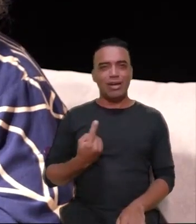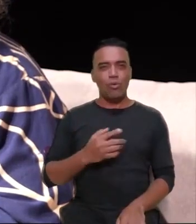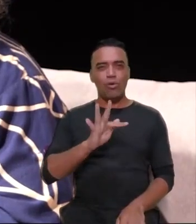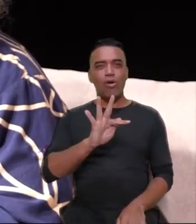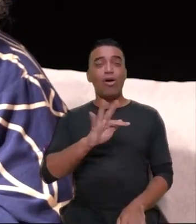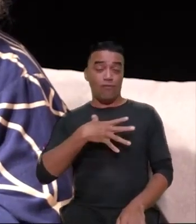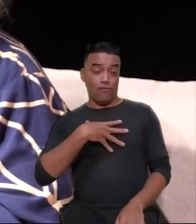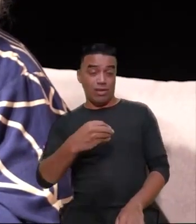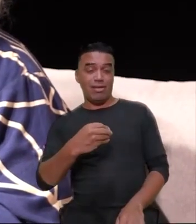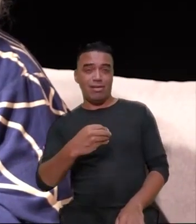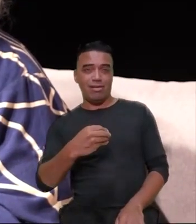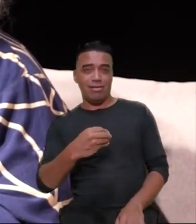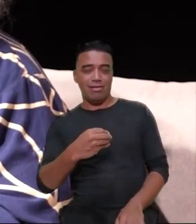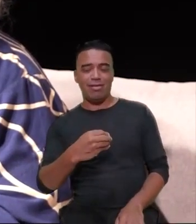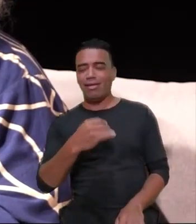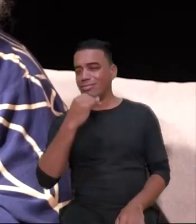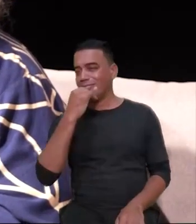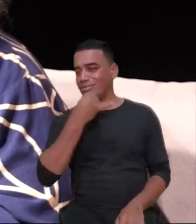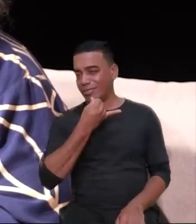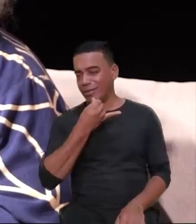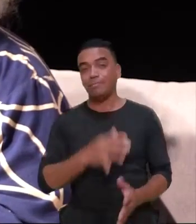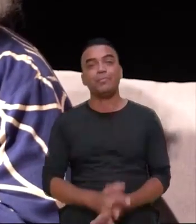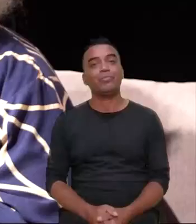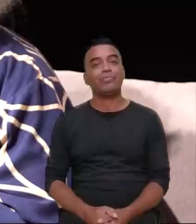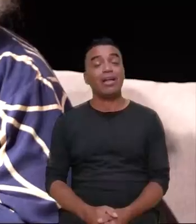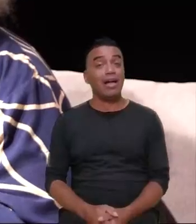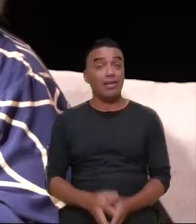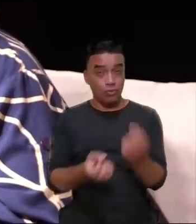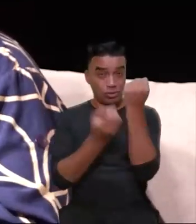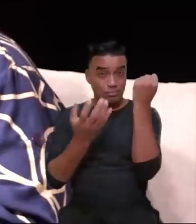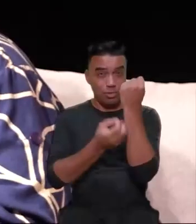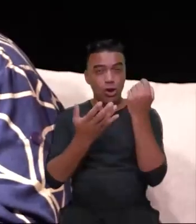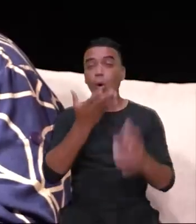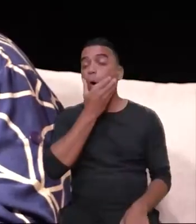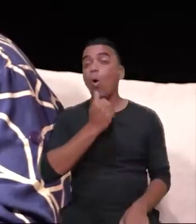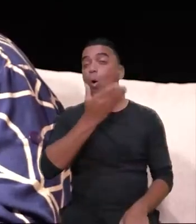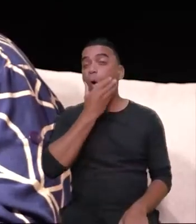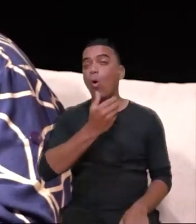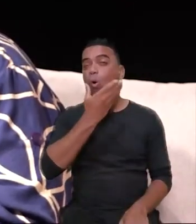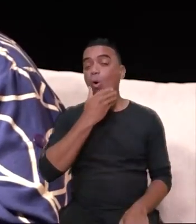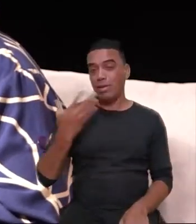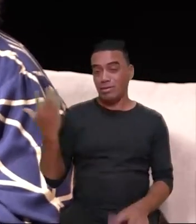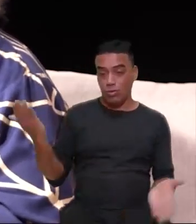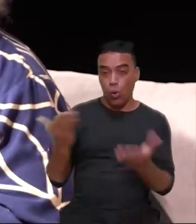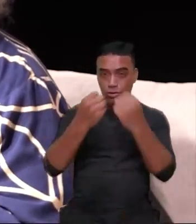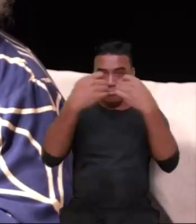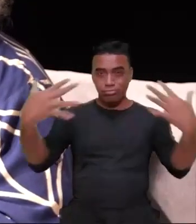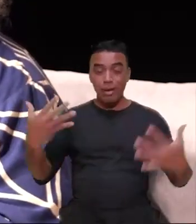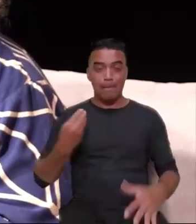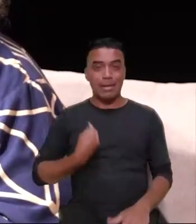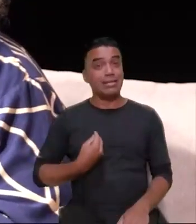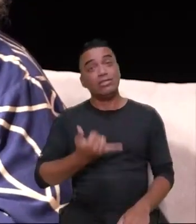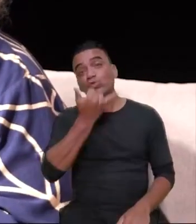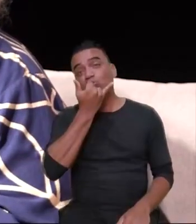Fio, é triste. E ainda vou dizer mais uma coisa, os homens que estão aqui presentes, me